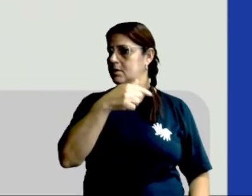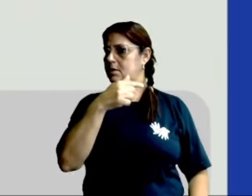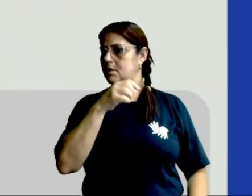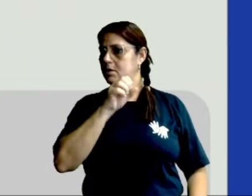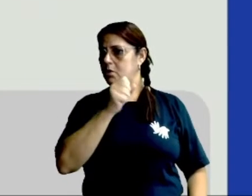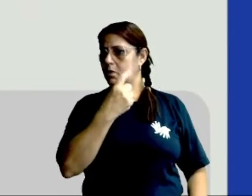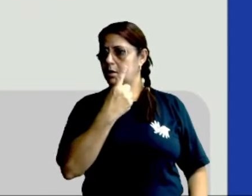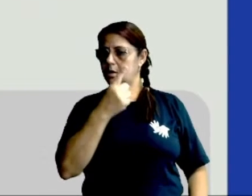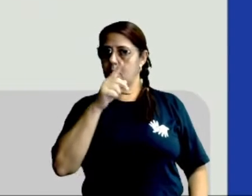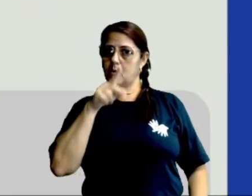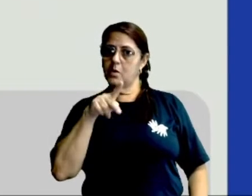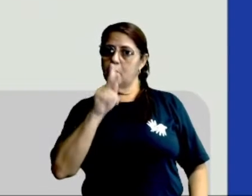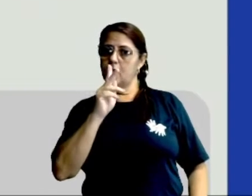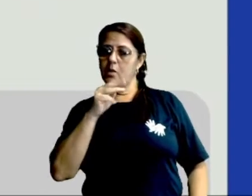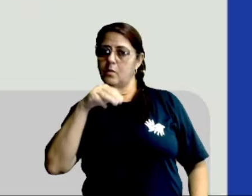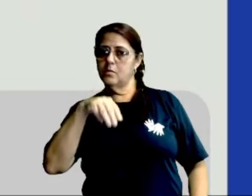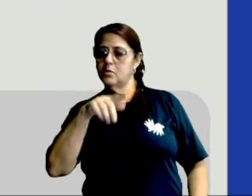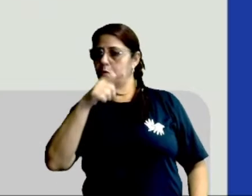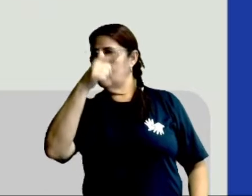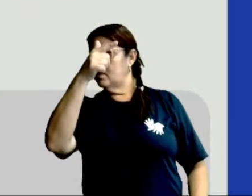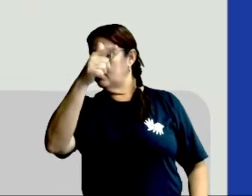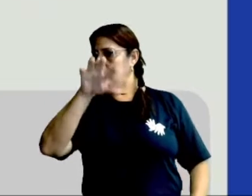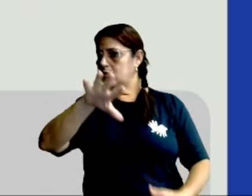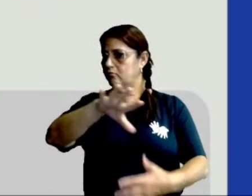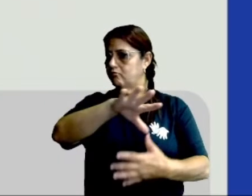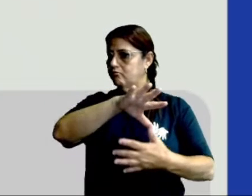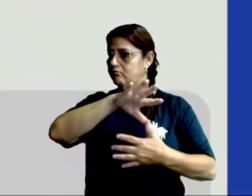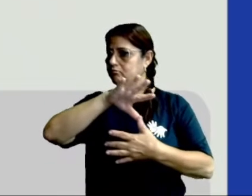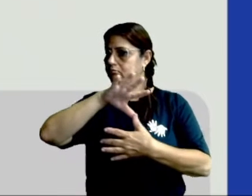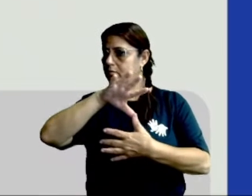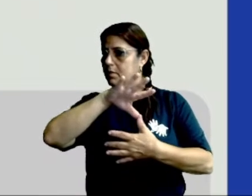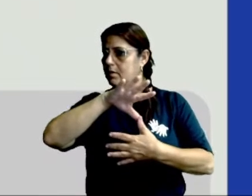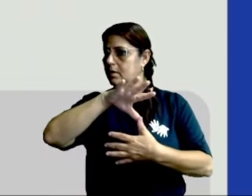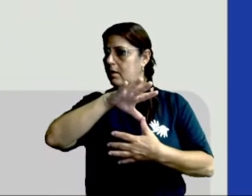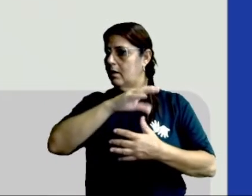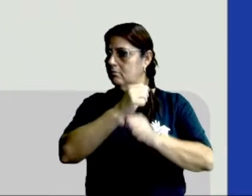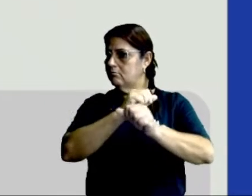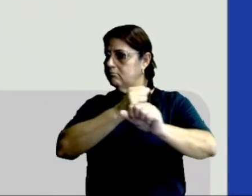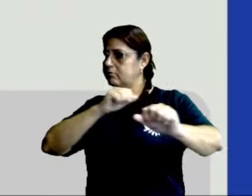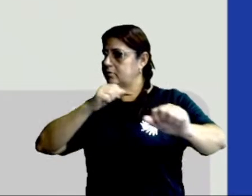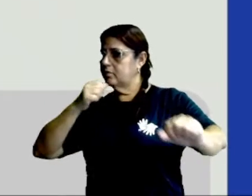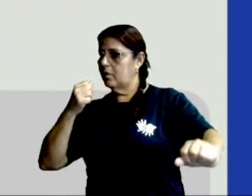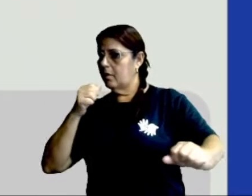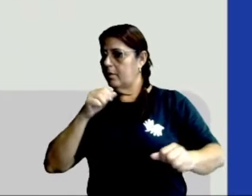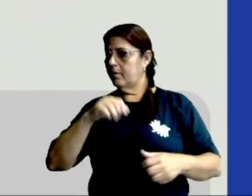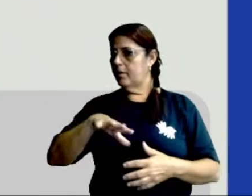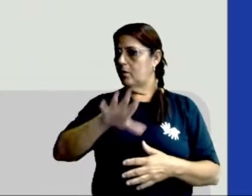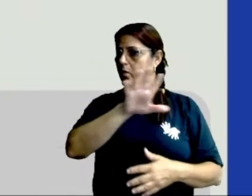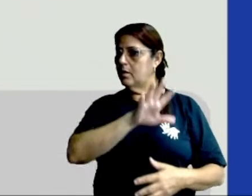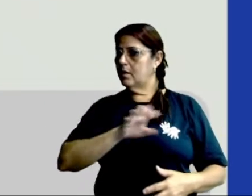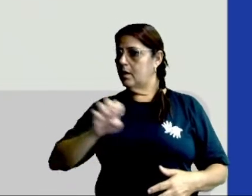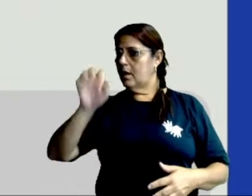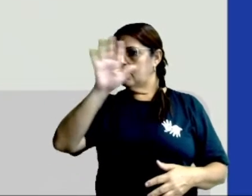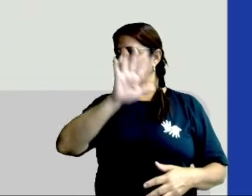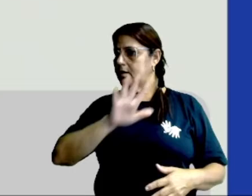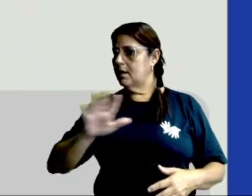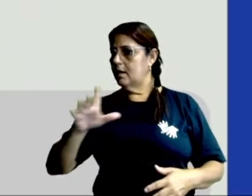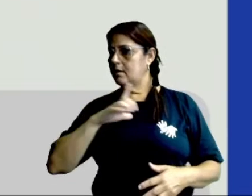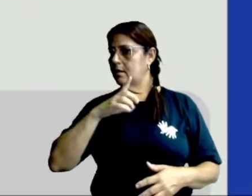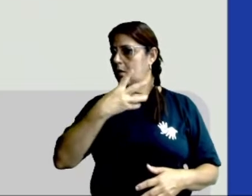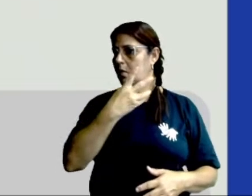42.192.781 km², o continente americano é superado em extensão apenas pelo continente asiático, que tem